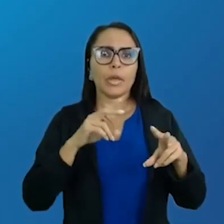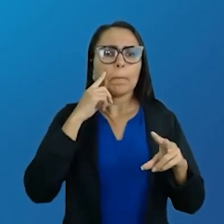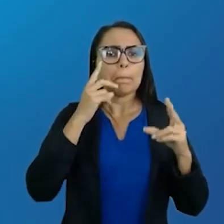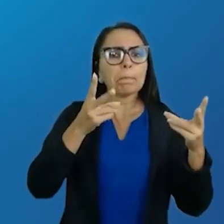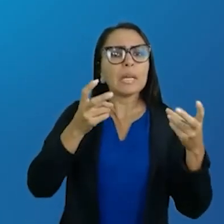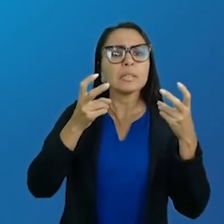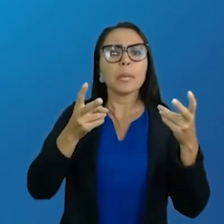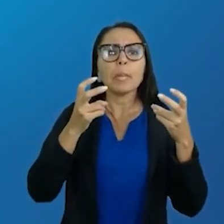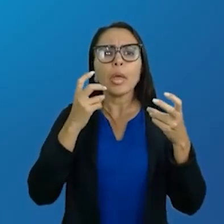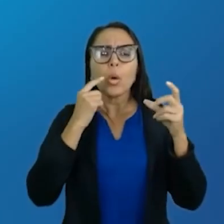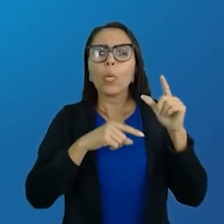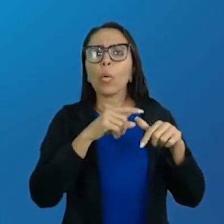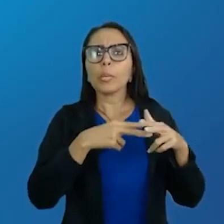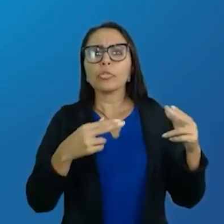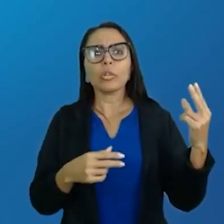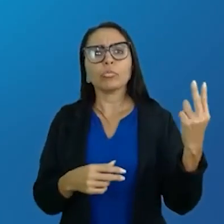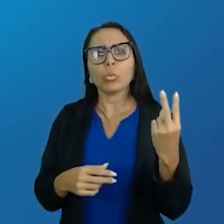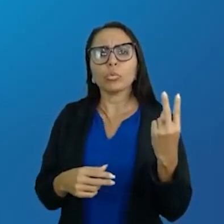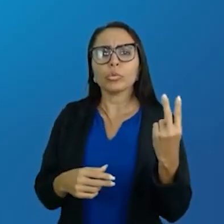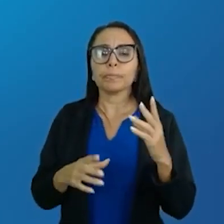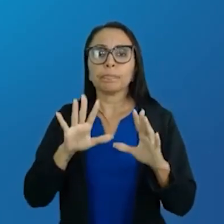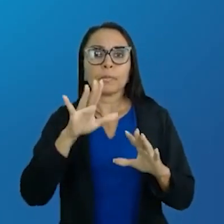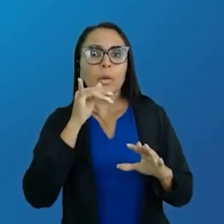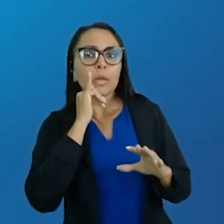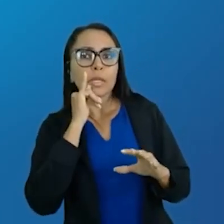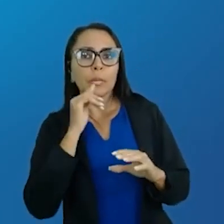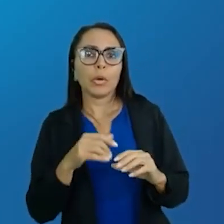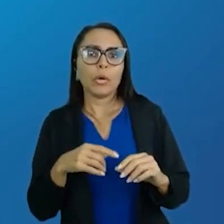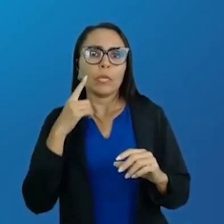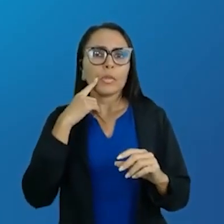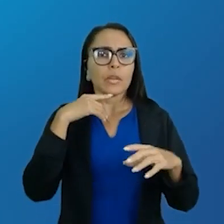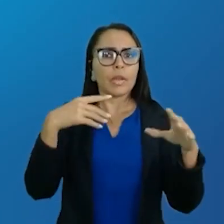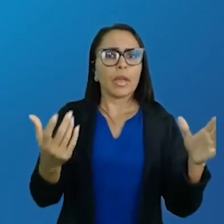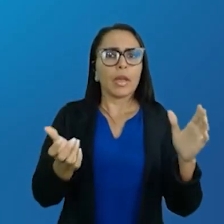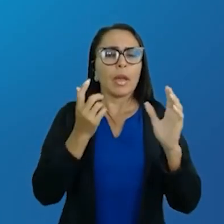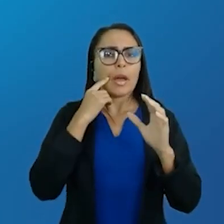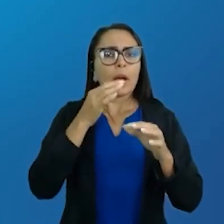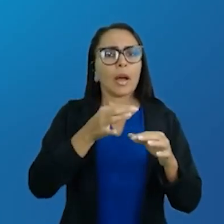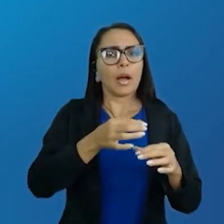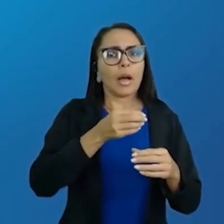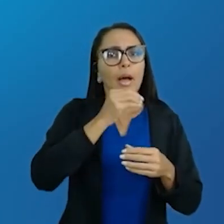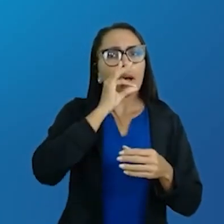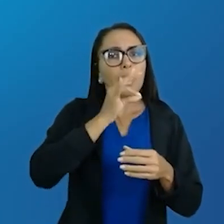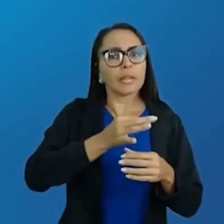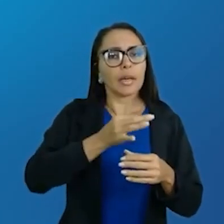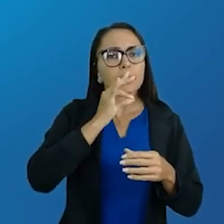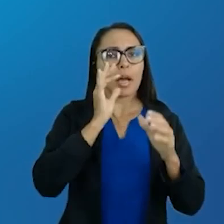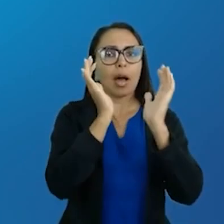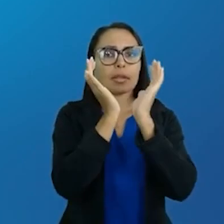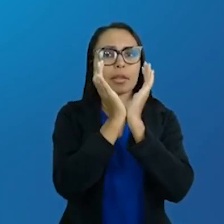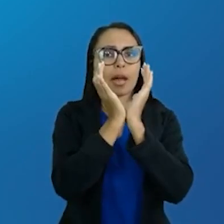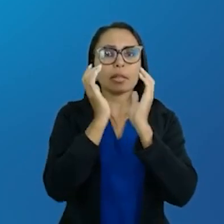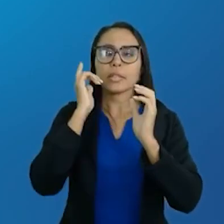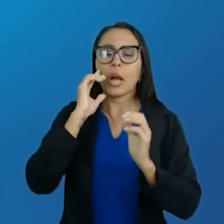a gente vê, mas perceber as duas coisas. Então, no exemplo, ou você vê a taça ou você vê os dois rostos. Então, tipo, você está vendo os dois rostos agora, não está